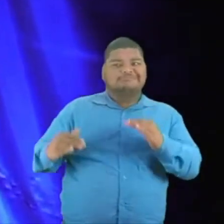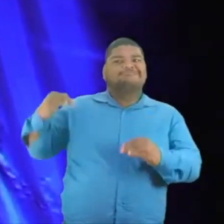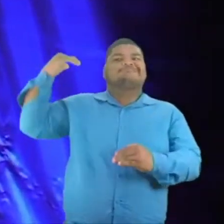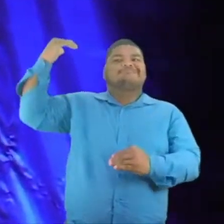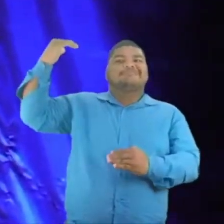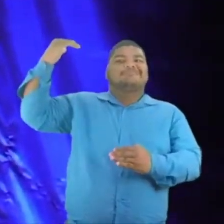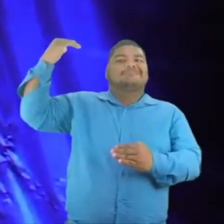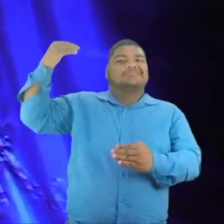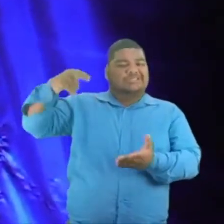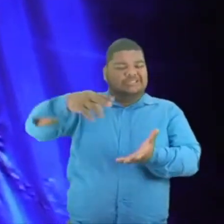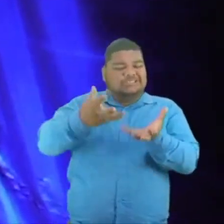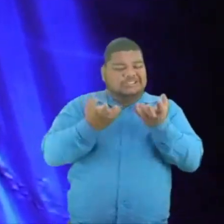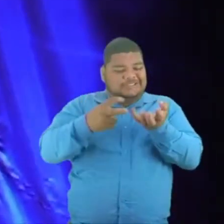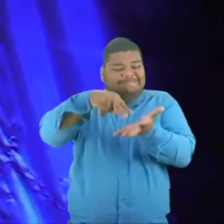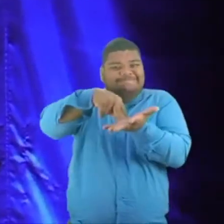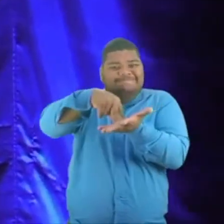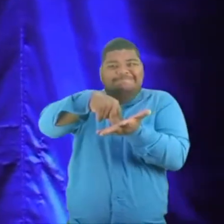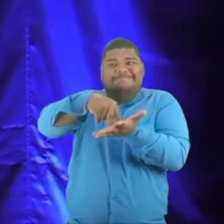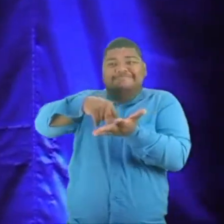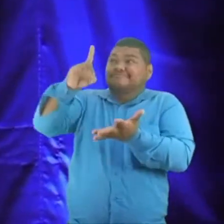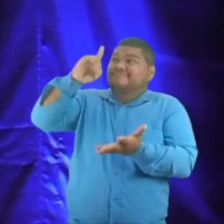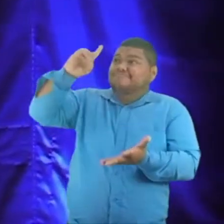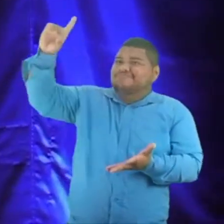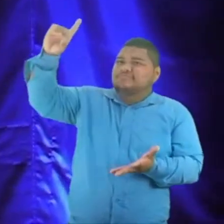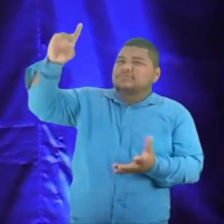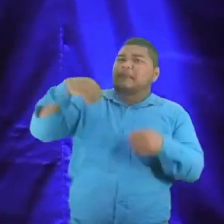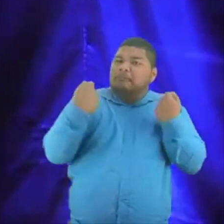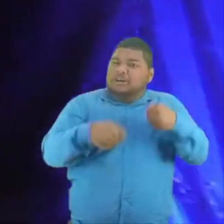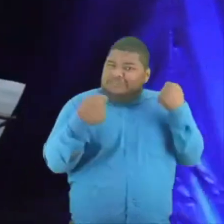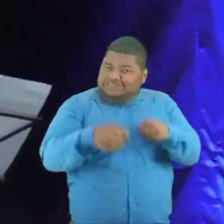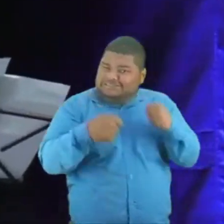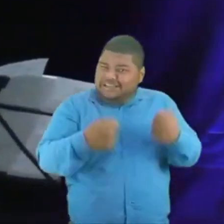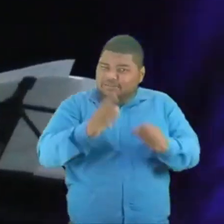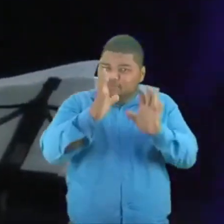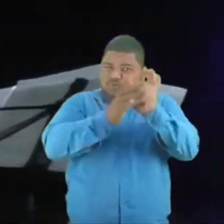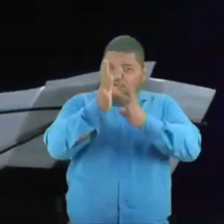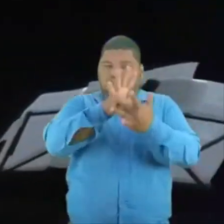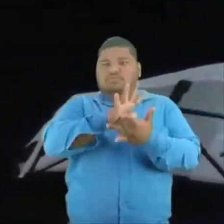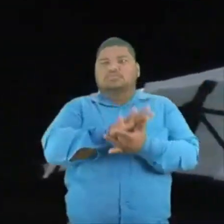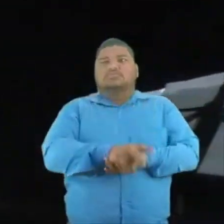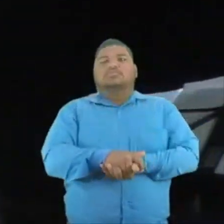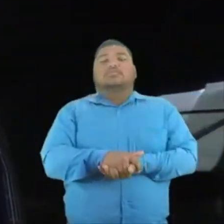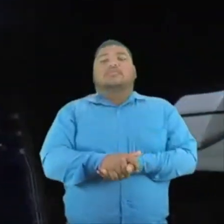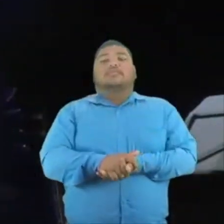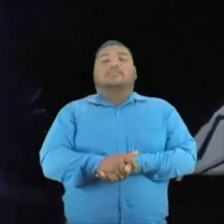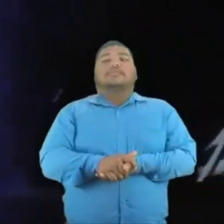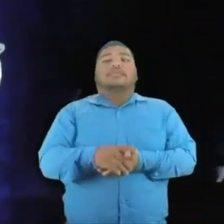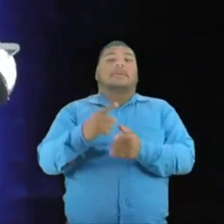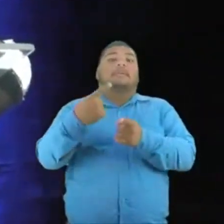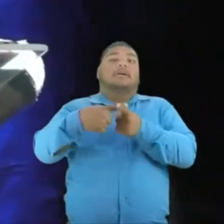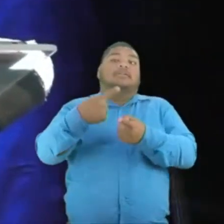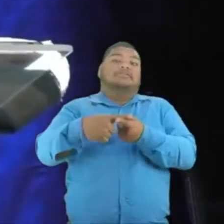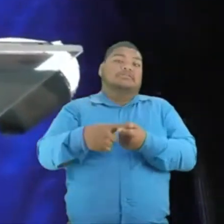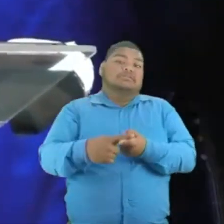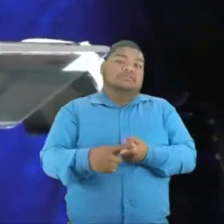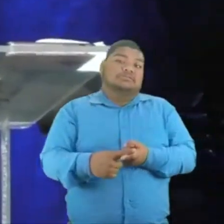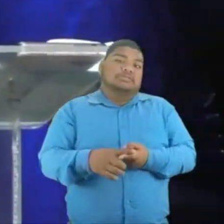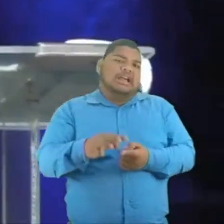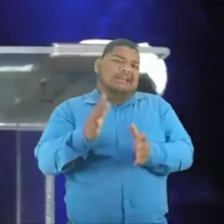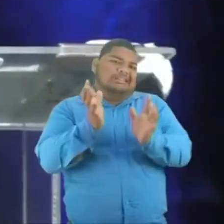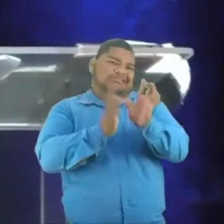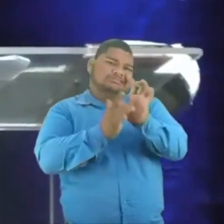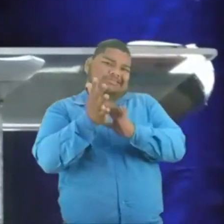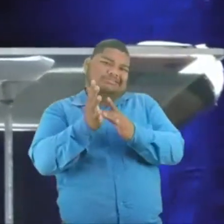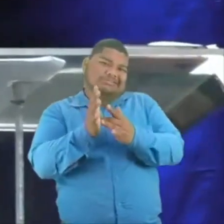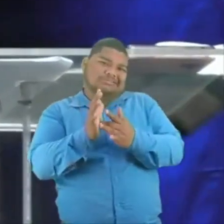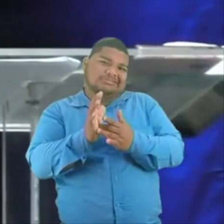permanecer firme, nós só estamos aqui porque nós precisamos de Jesus. Por isso que esse negócio de dizer, ai, Jesus está